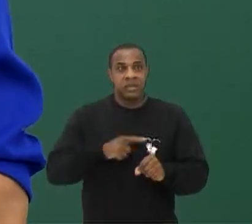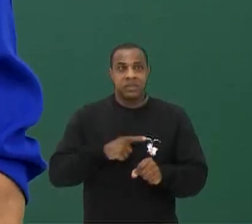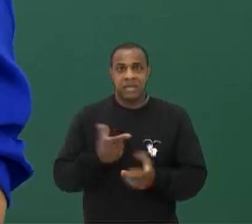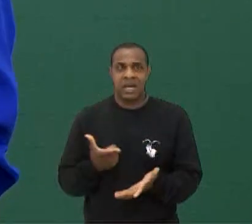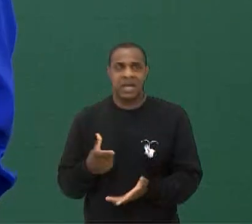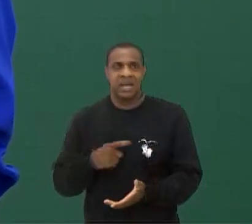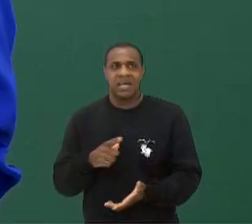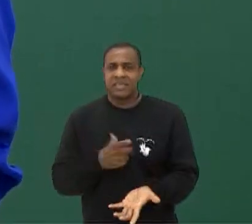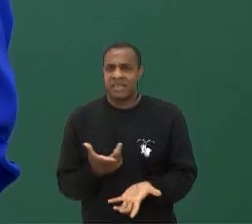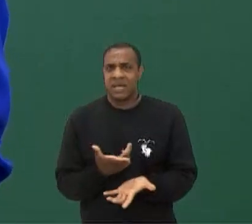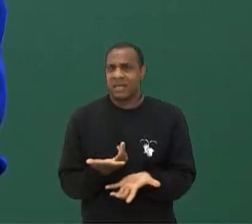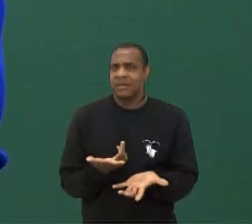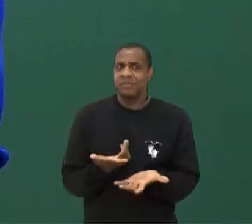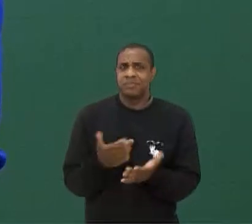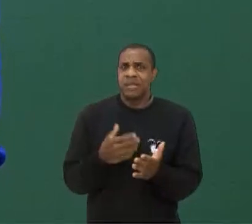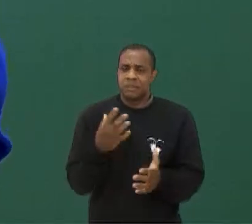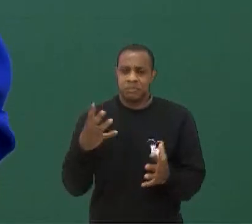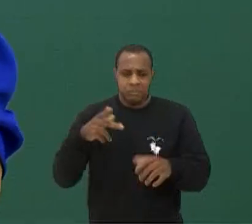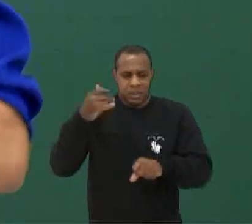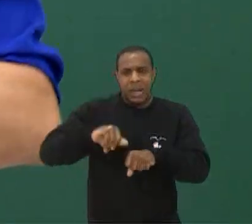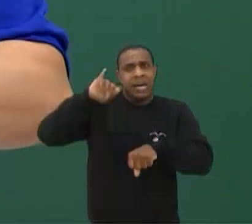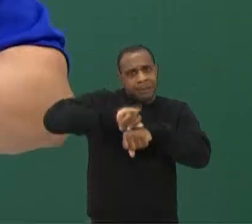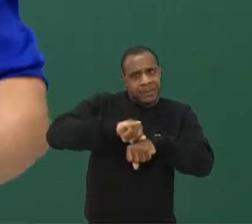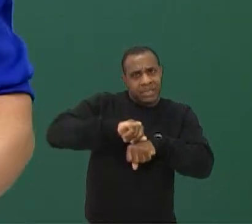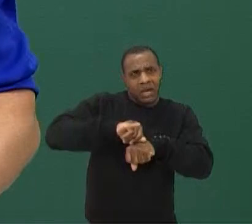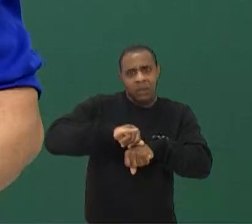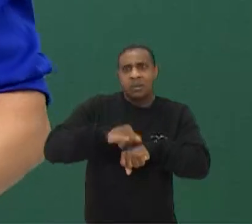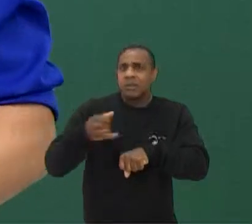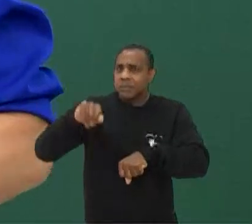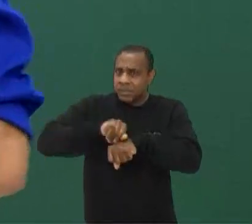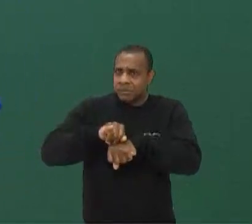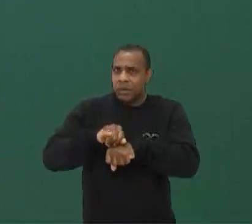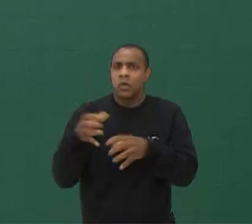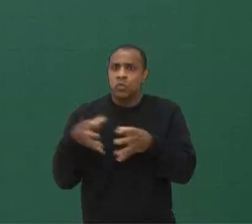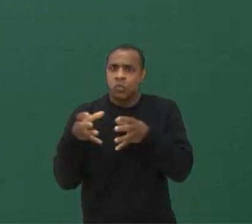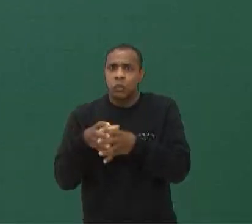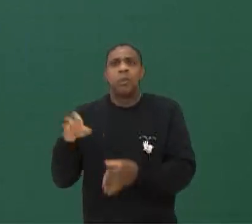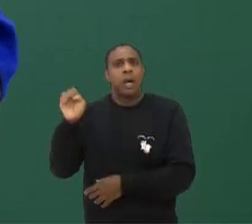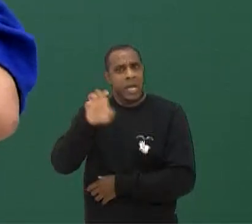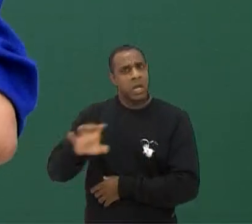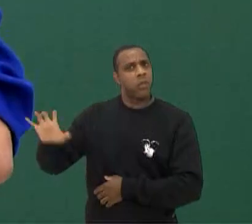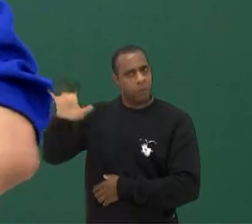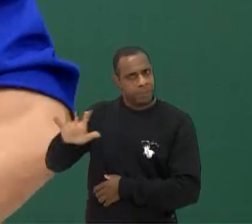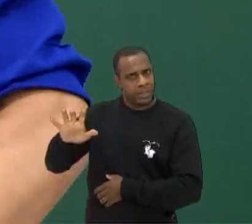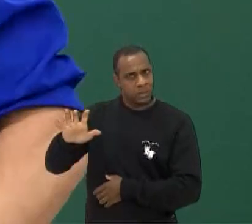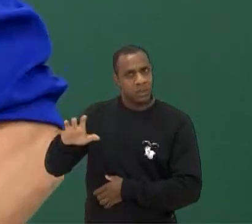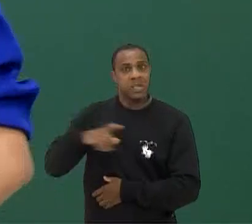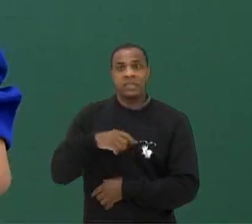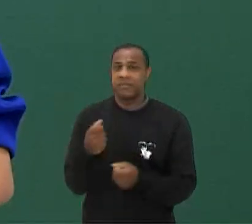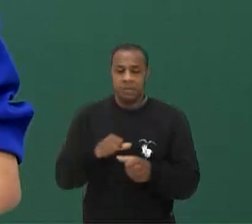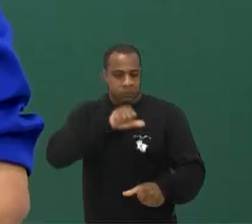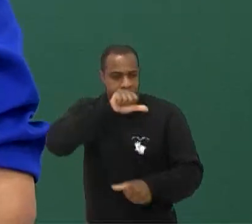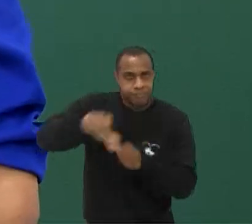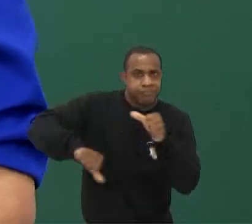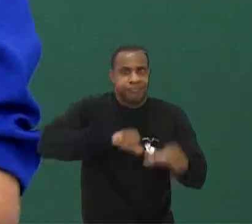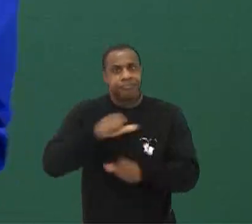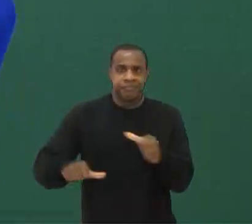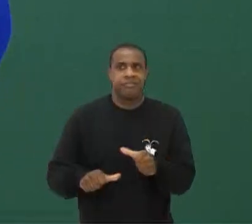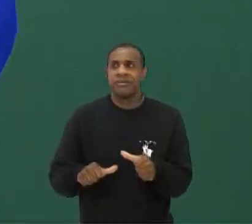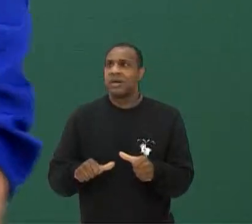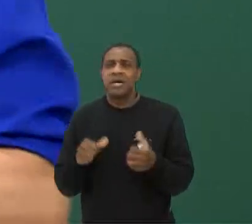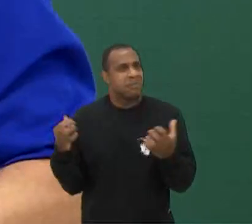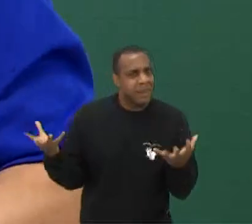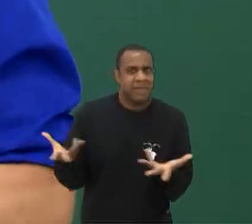de Paris, de Londres. É uma capital de um reino europeu. Então houve, Rodrigo, uma reforma gigantesca no Rio de Janeiro.